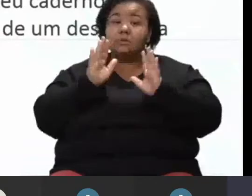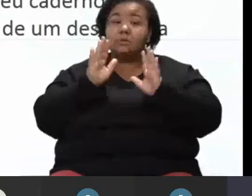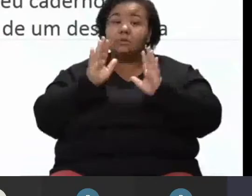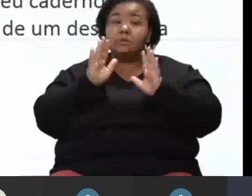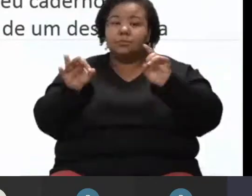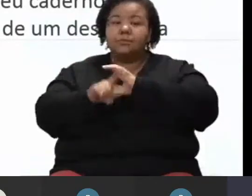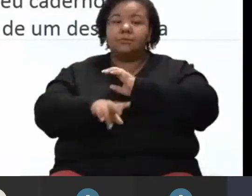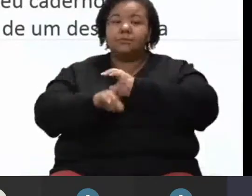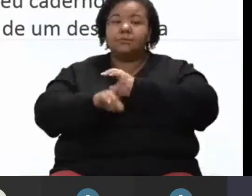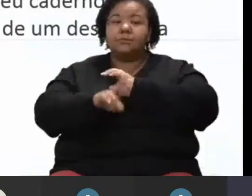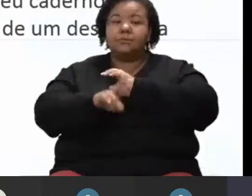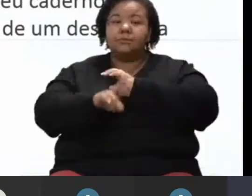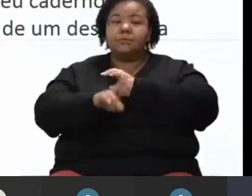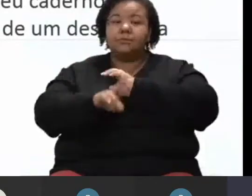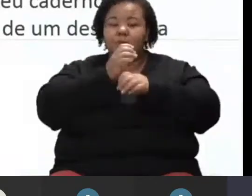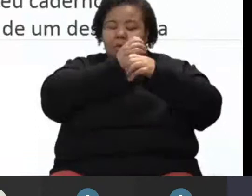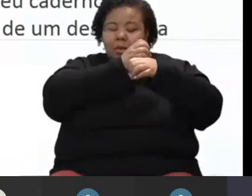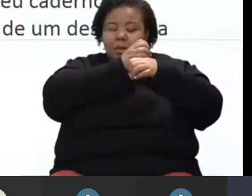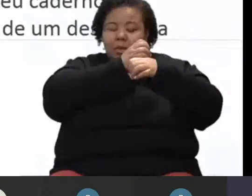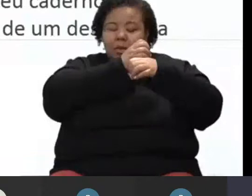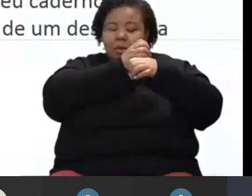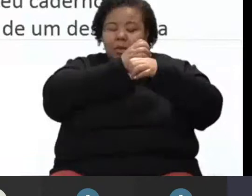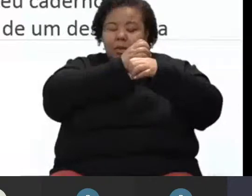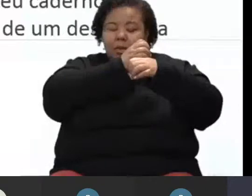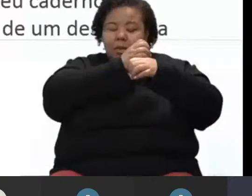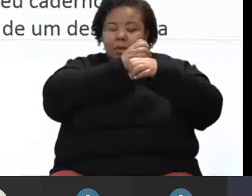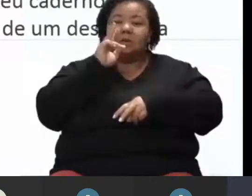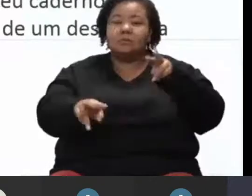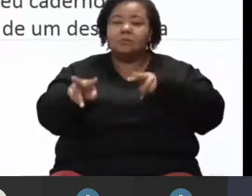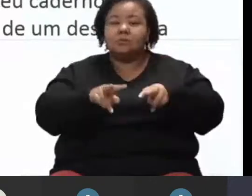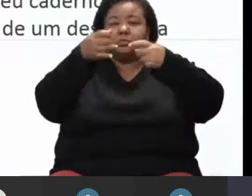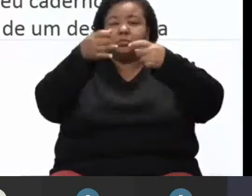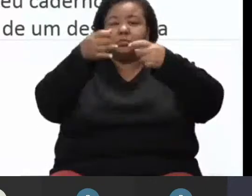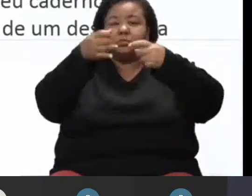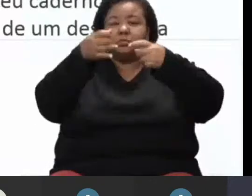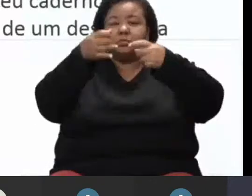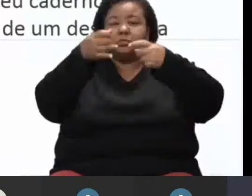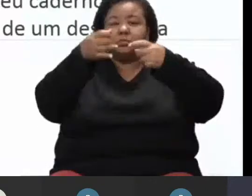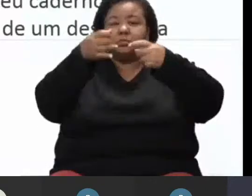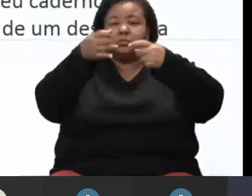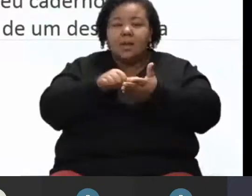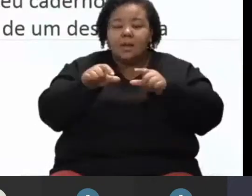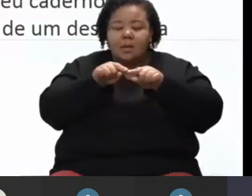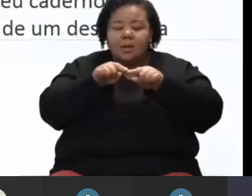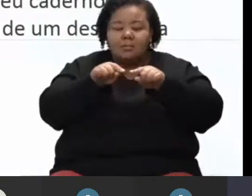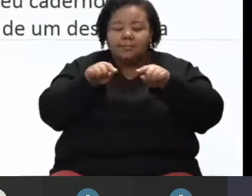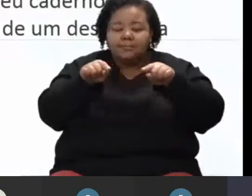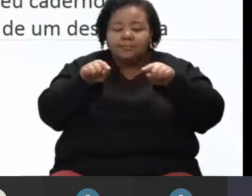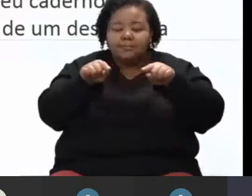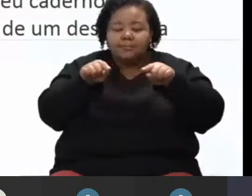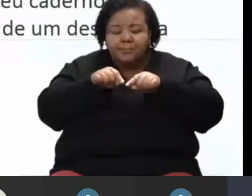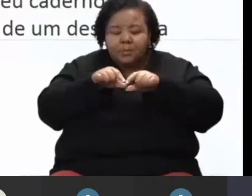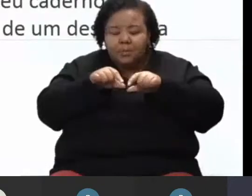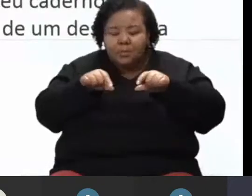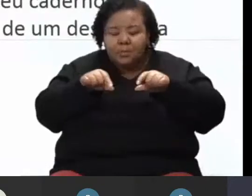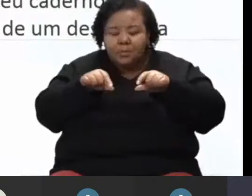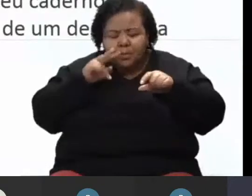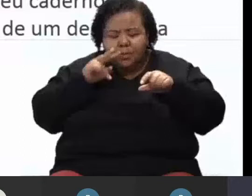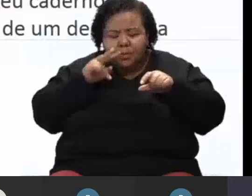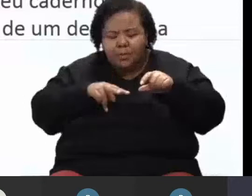óptico, você conseguirá ali visualizar e explorar a lâmina para observar e identificar